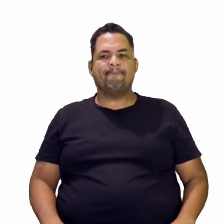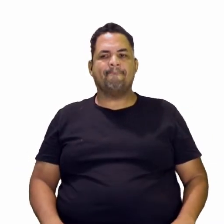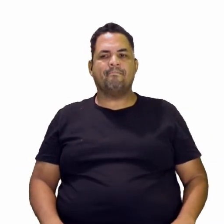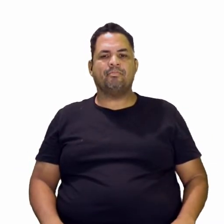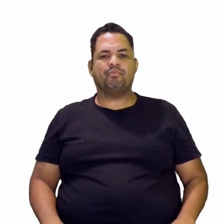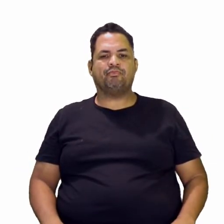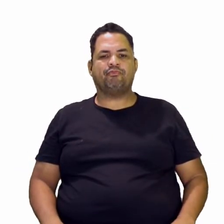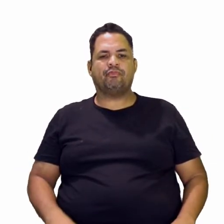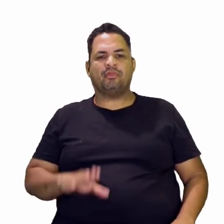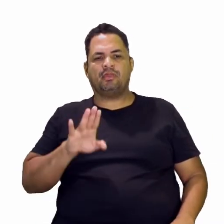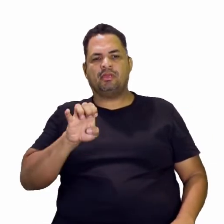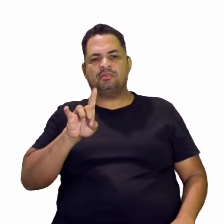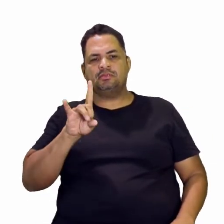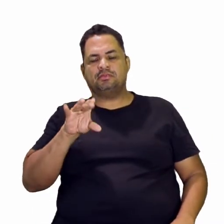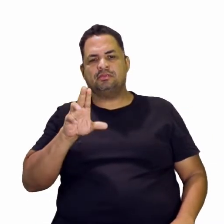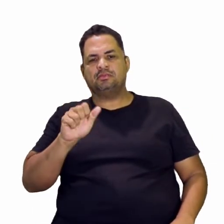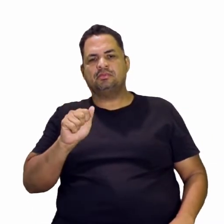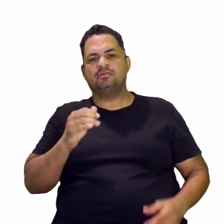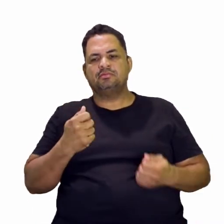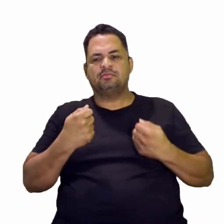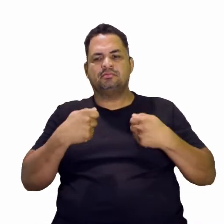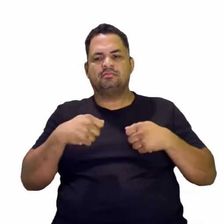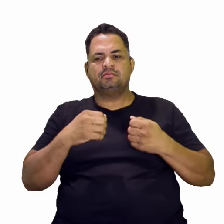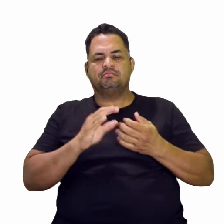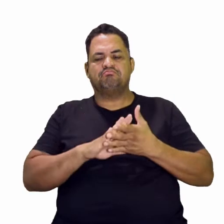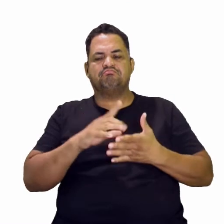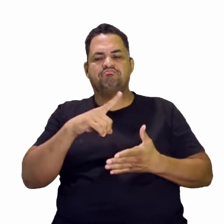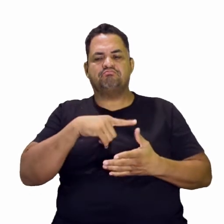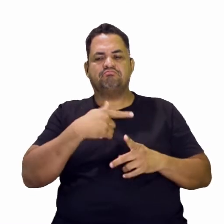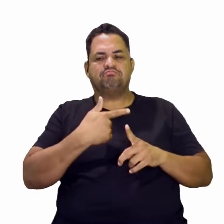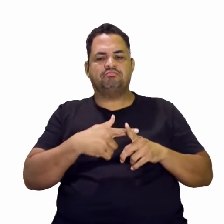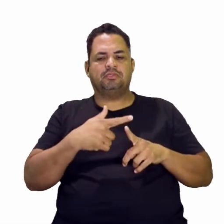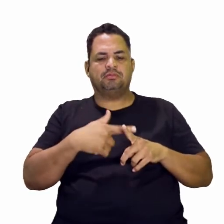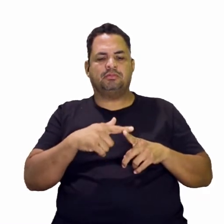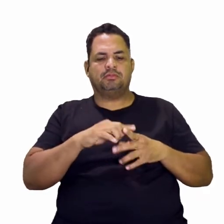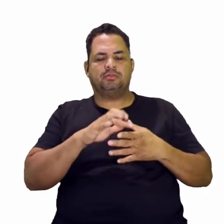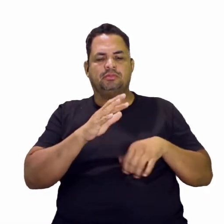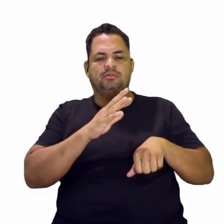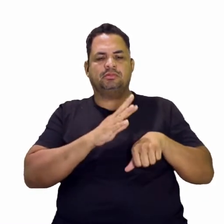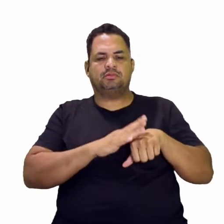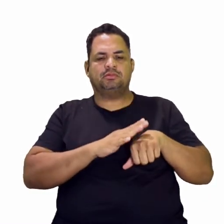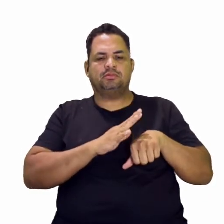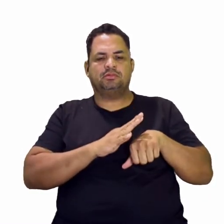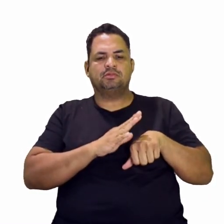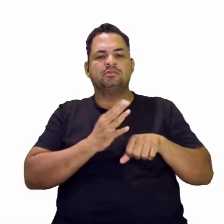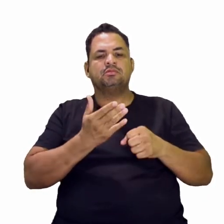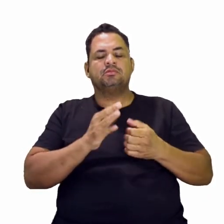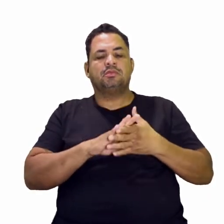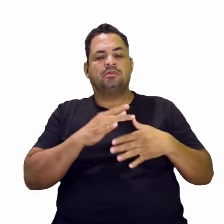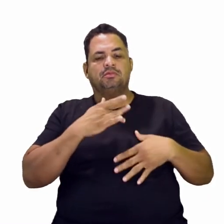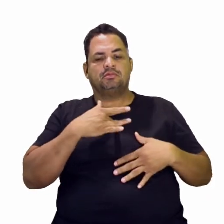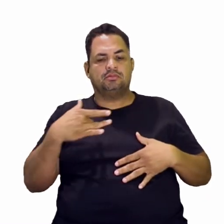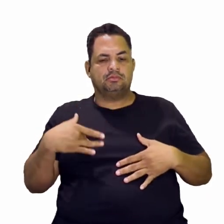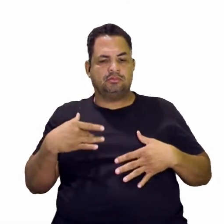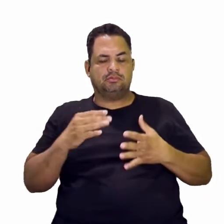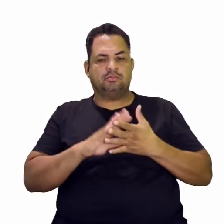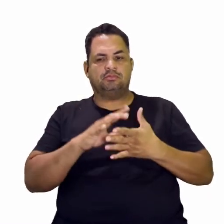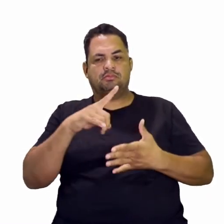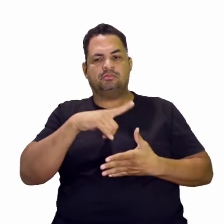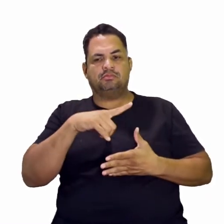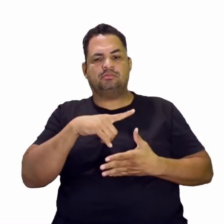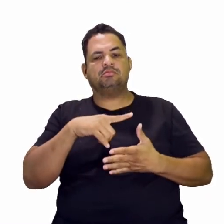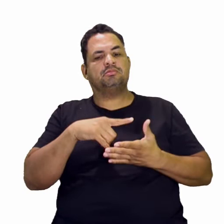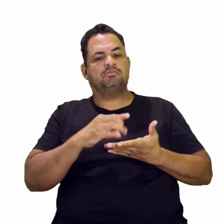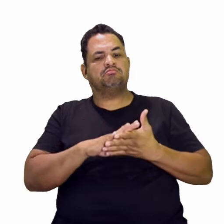esses esteroides externos, eles podem danificar a saúde do organismo, tá? Tem muita gente que já foi vítima, tem muita gente